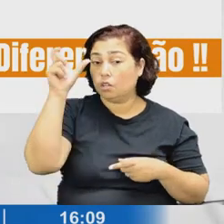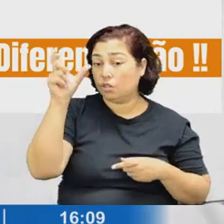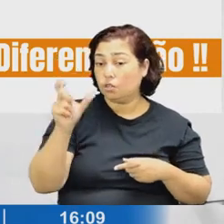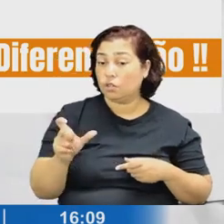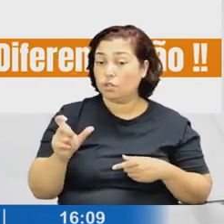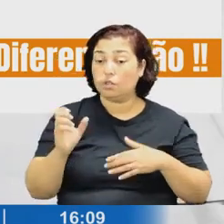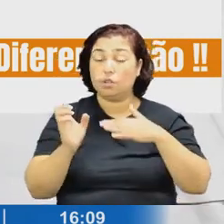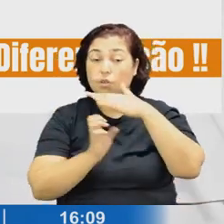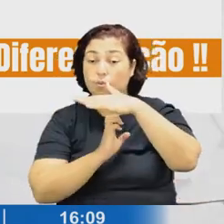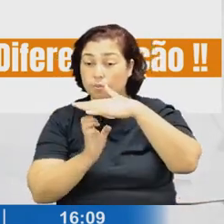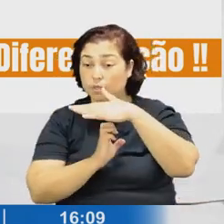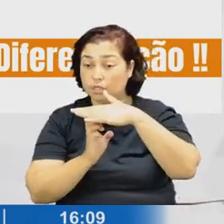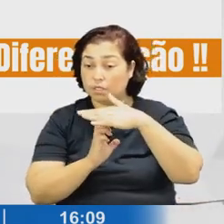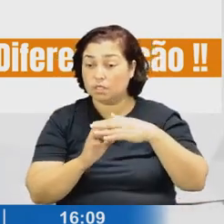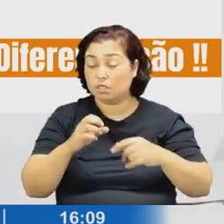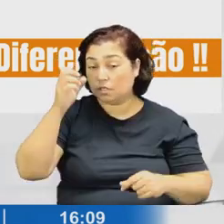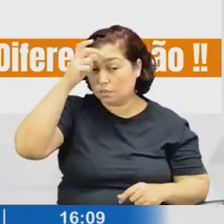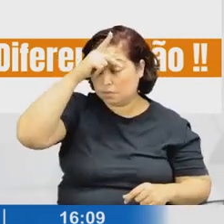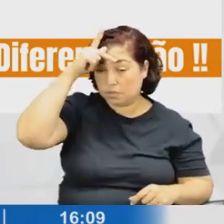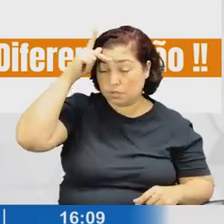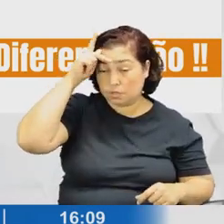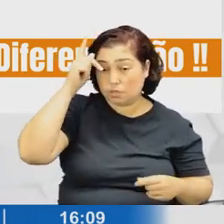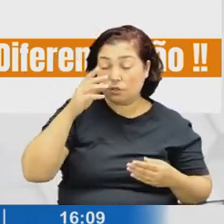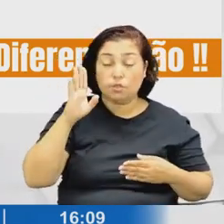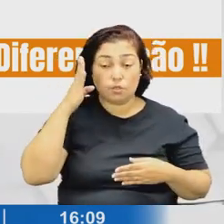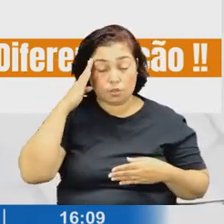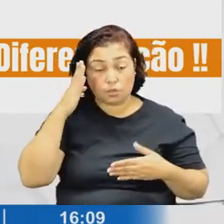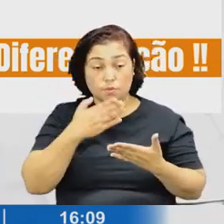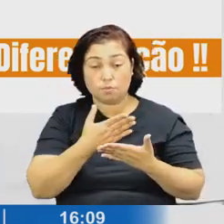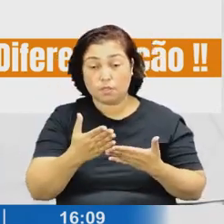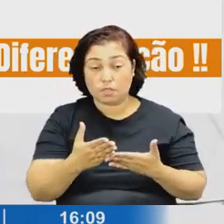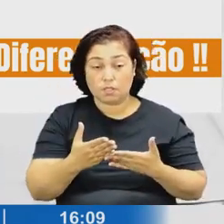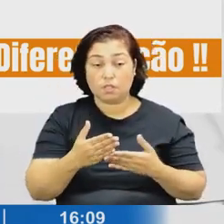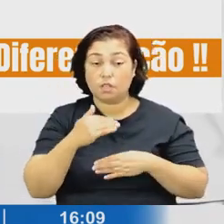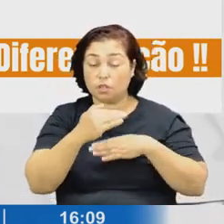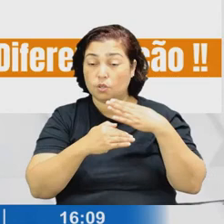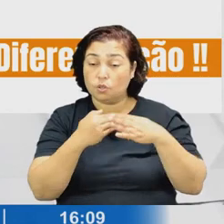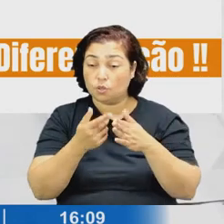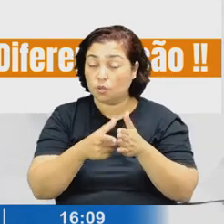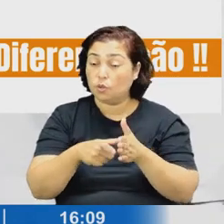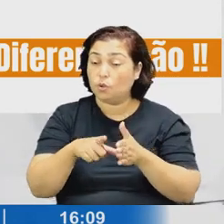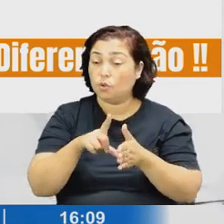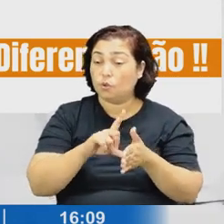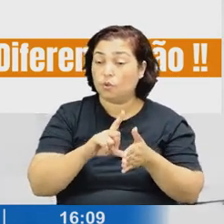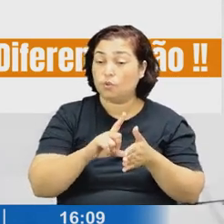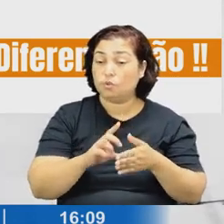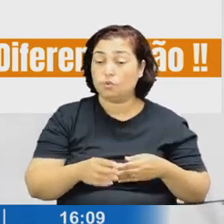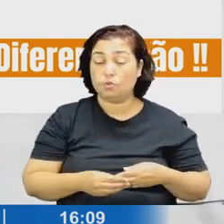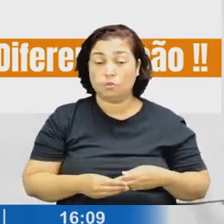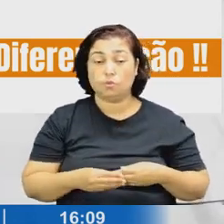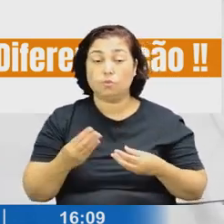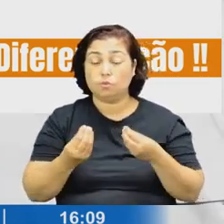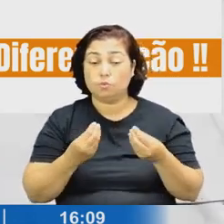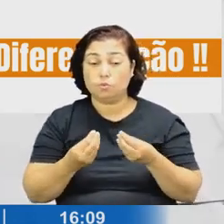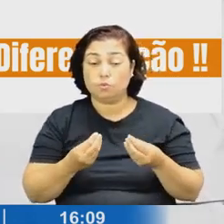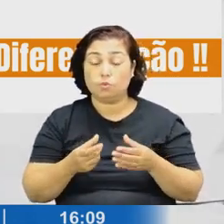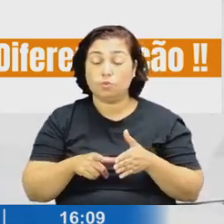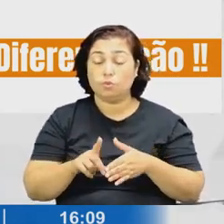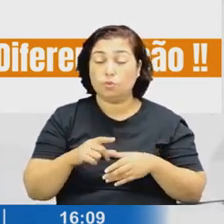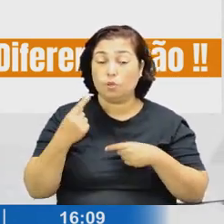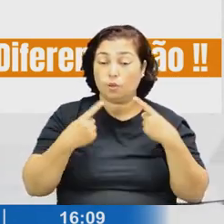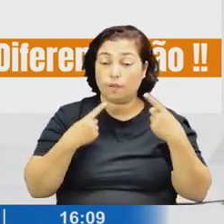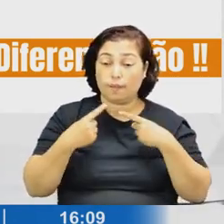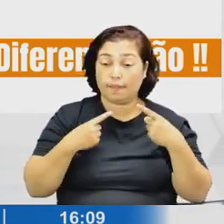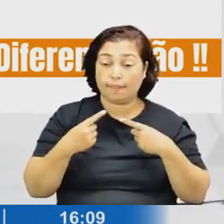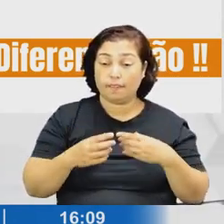como empresária no território Então pessoal segurava a onda por ela porque ela tinha construído antes muito antes de entrar na política ela se mostrava uma pessoa